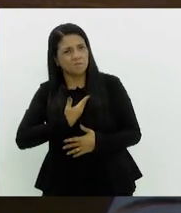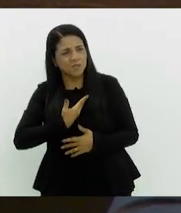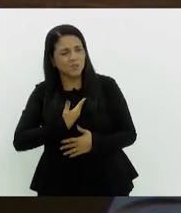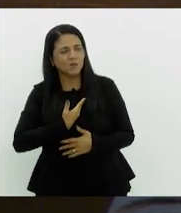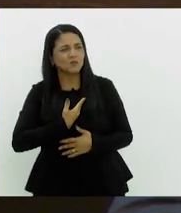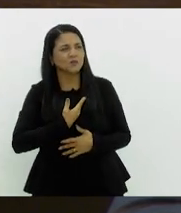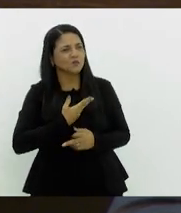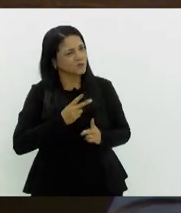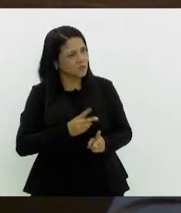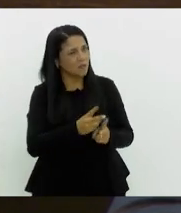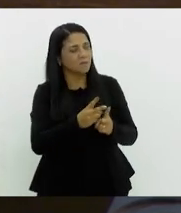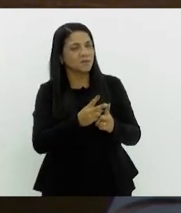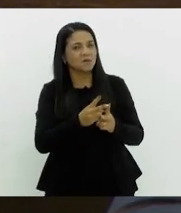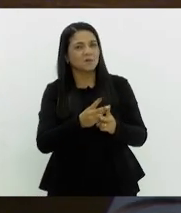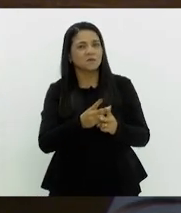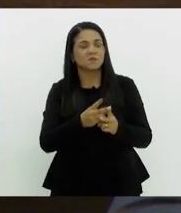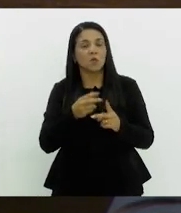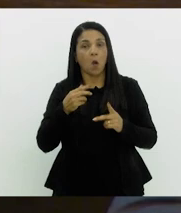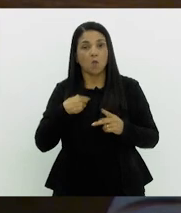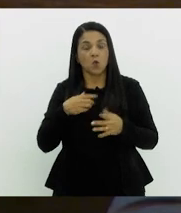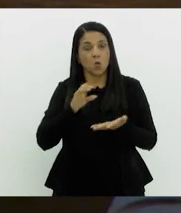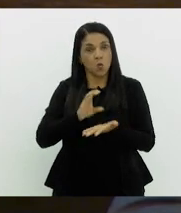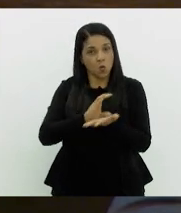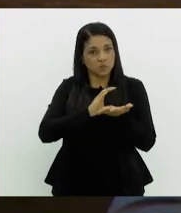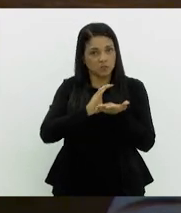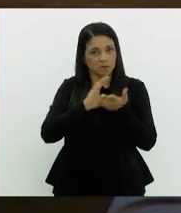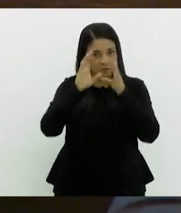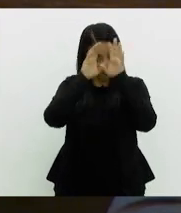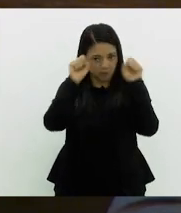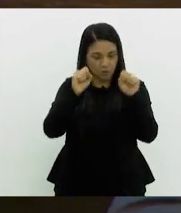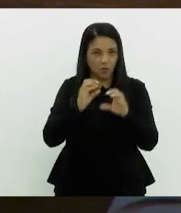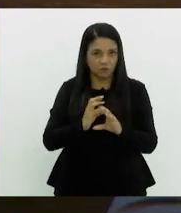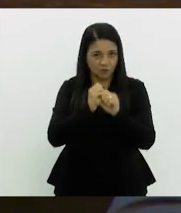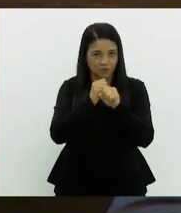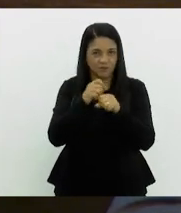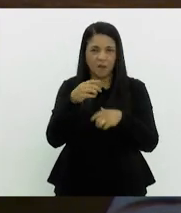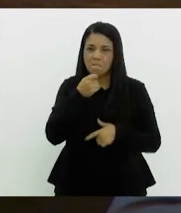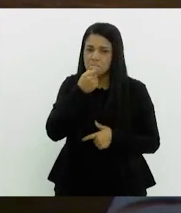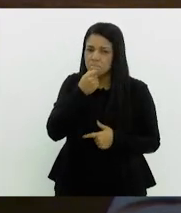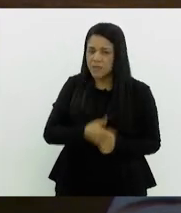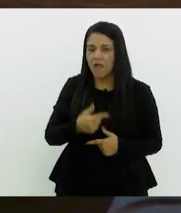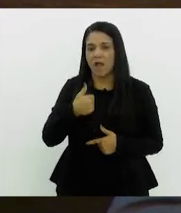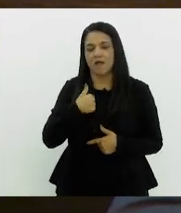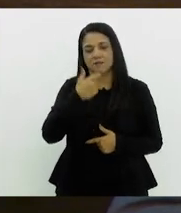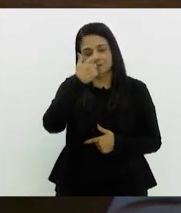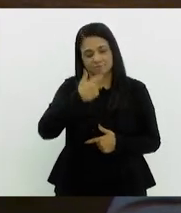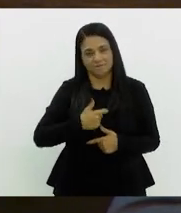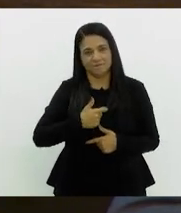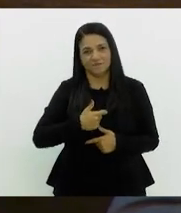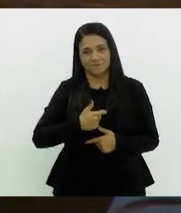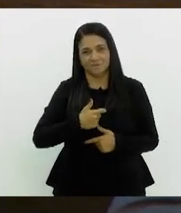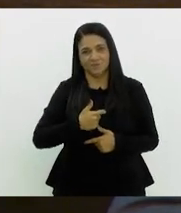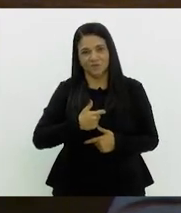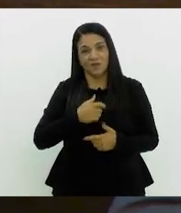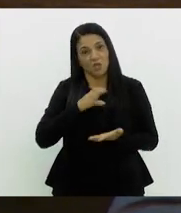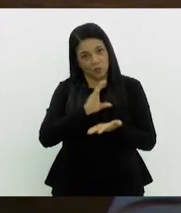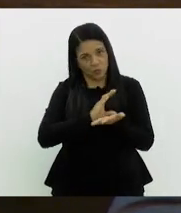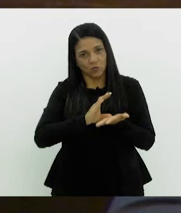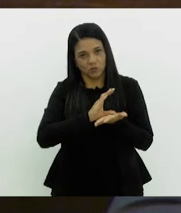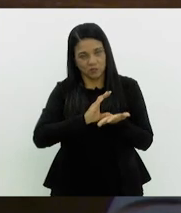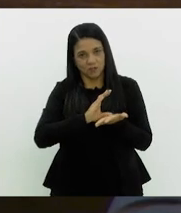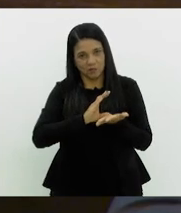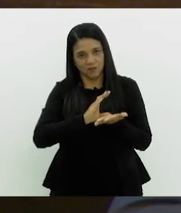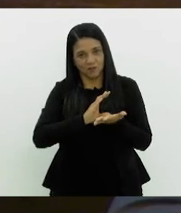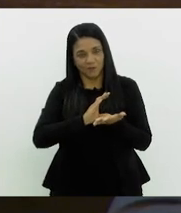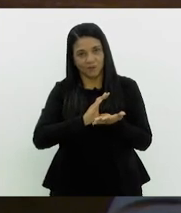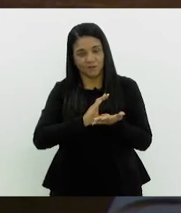na função de conselheiro do Tribunal de Contas, eles fazem uma piada com o fato de eu ser conselheiro. Está ali na minha